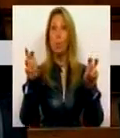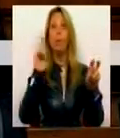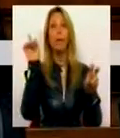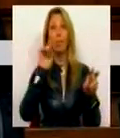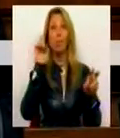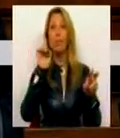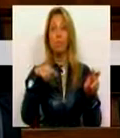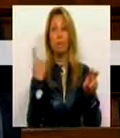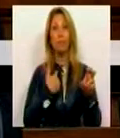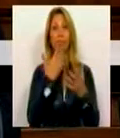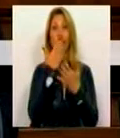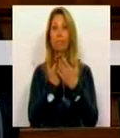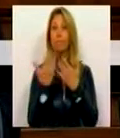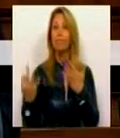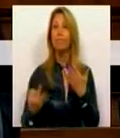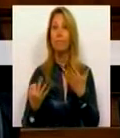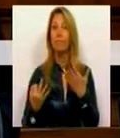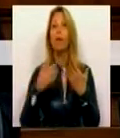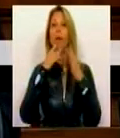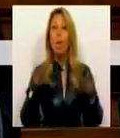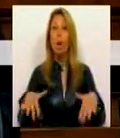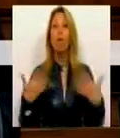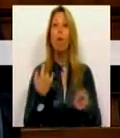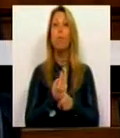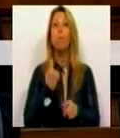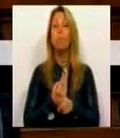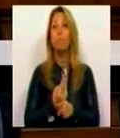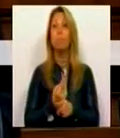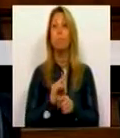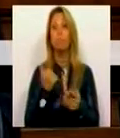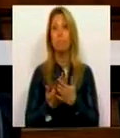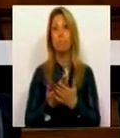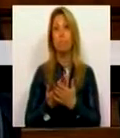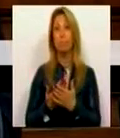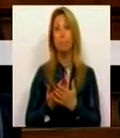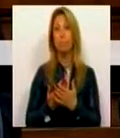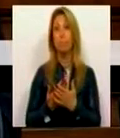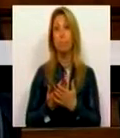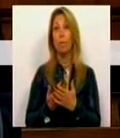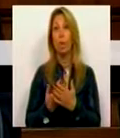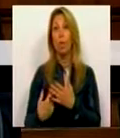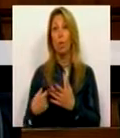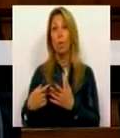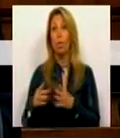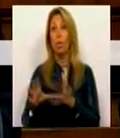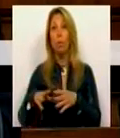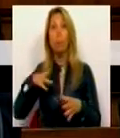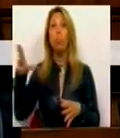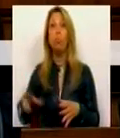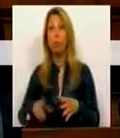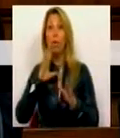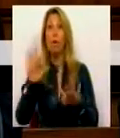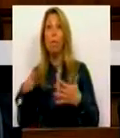nós e que pode, aliás, suscitar da parte portuguesa, no fundo,